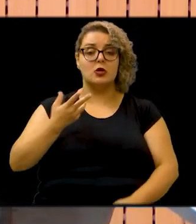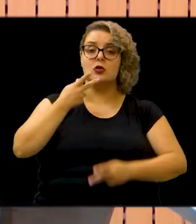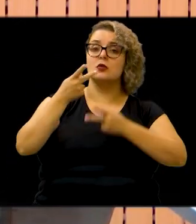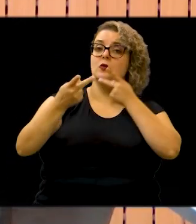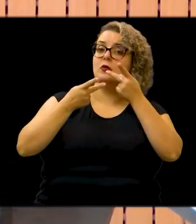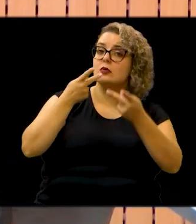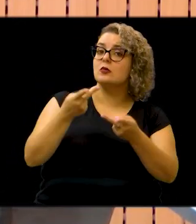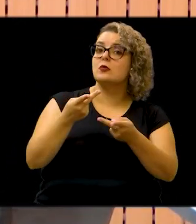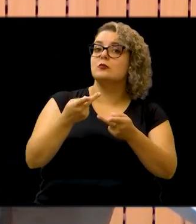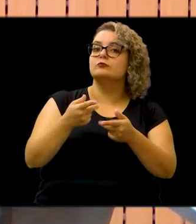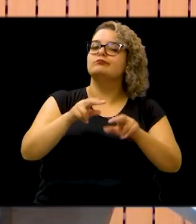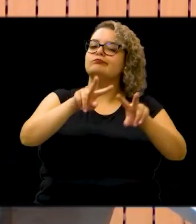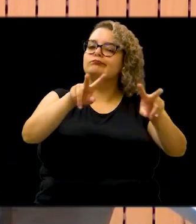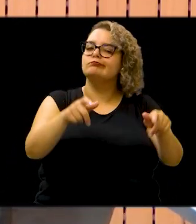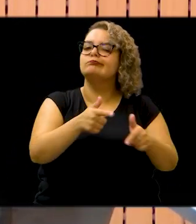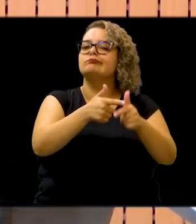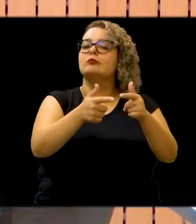que